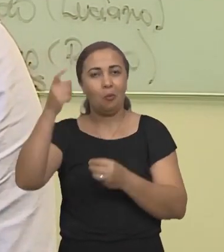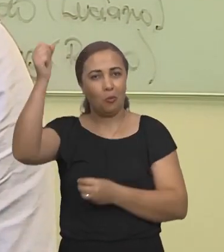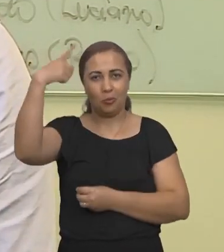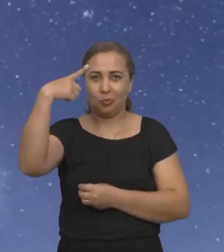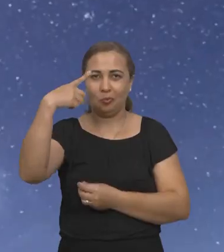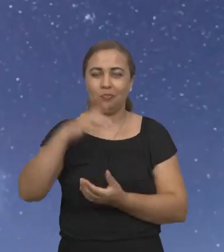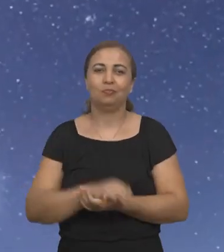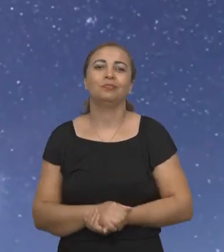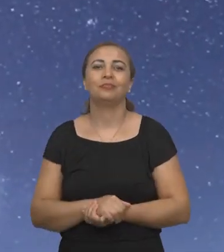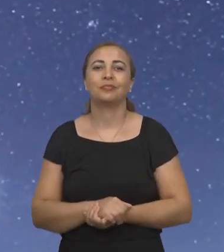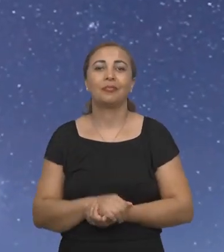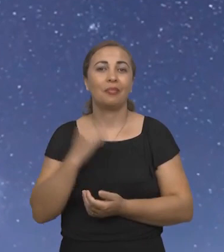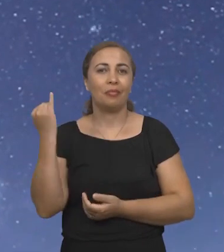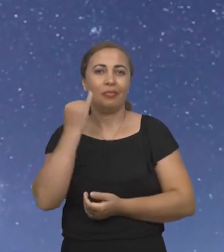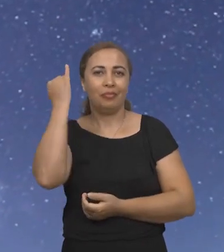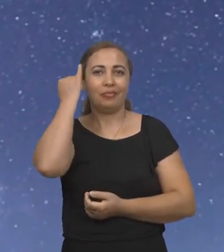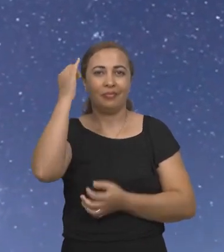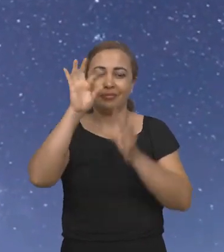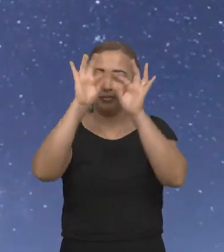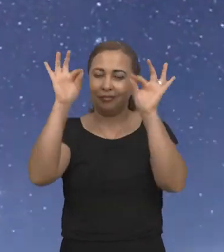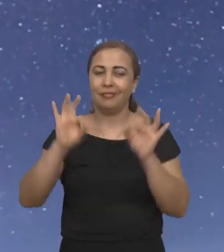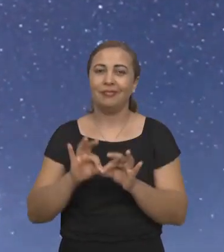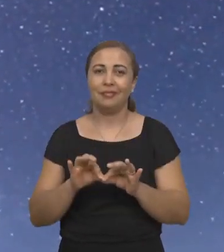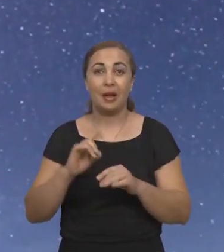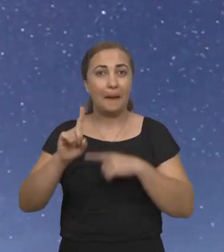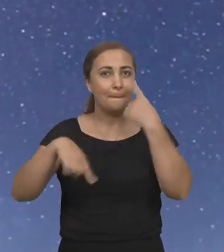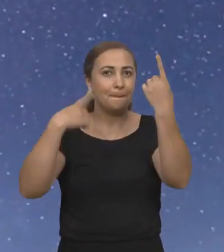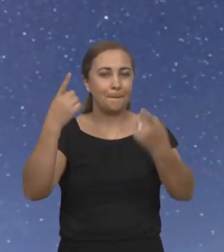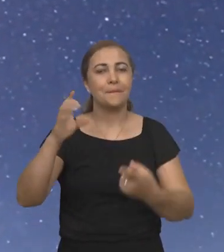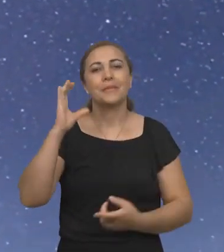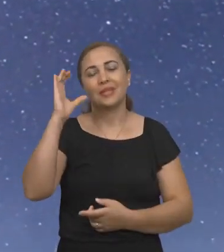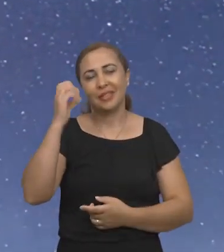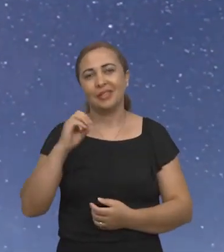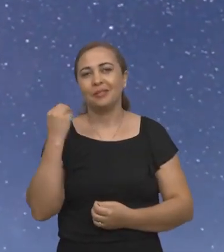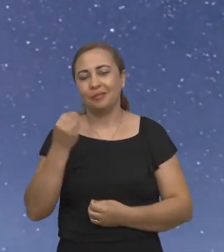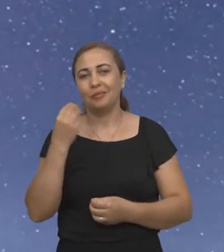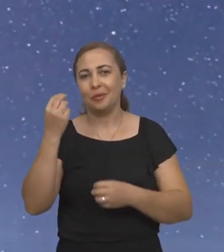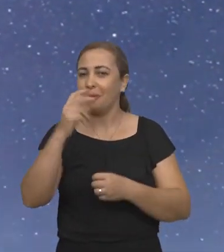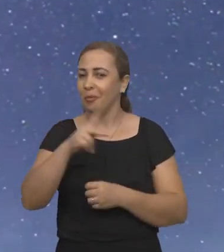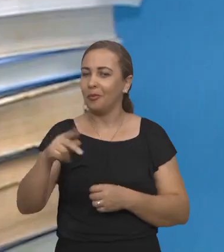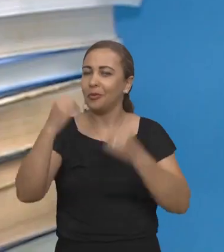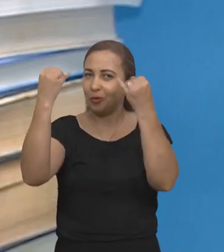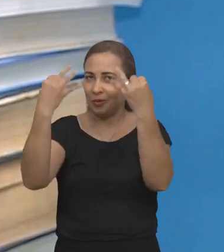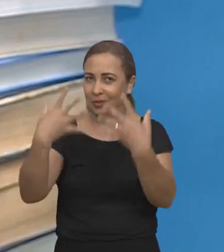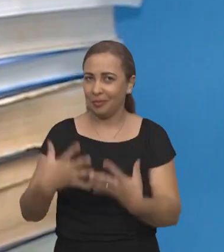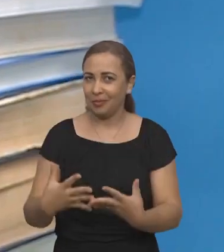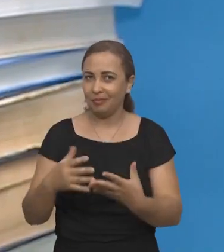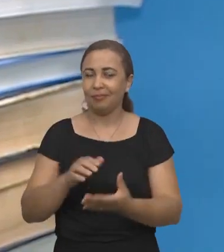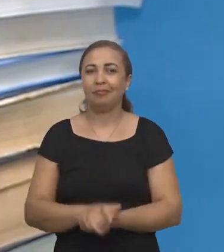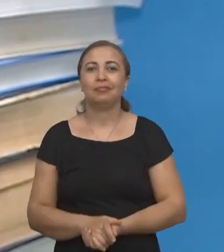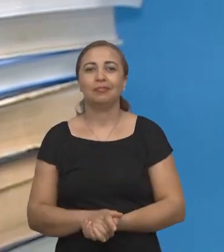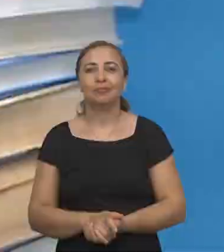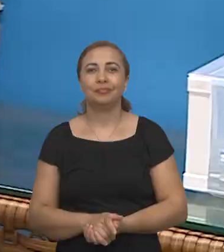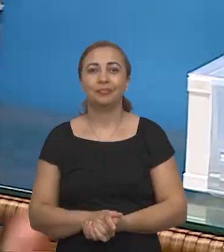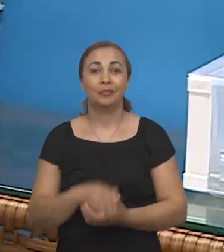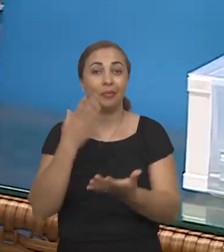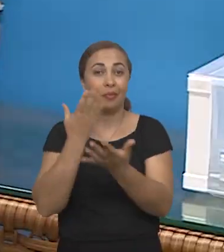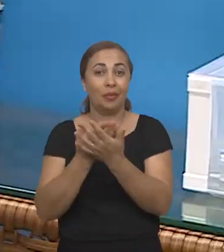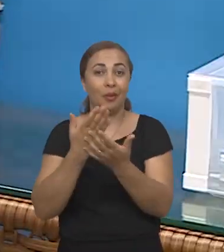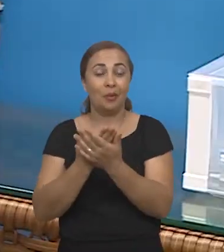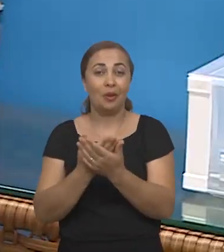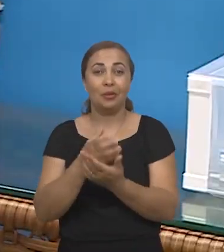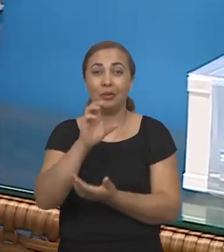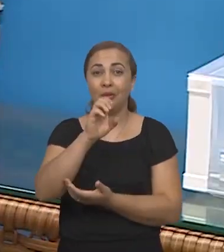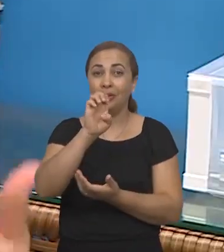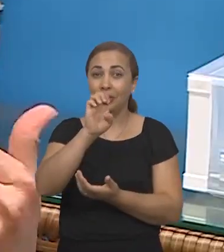como o Sol. A importância do projeto vai além do viés científico, como explica o professor Isan de Castro. O